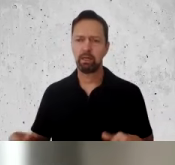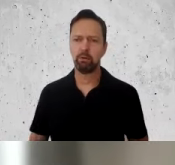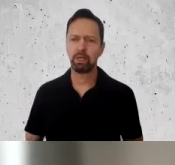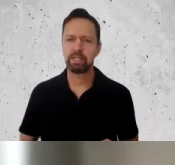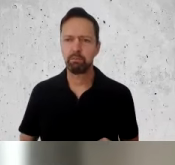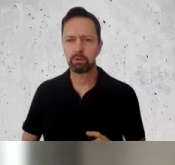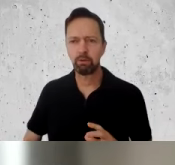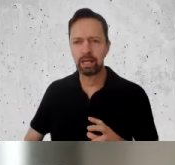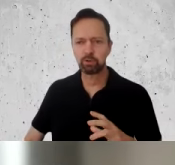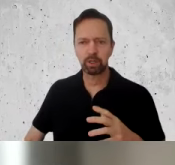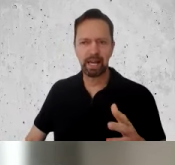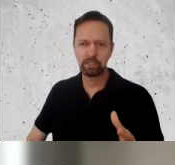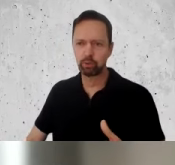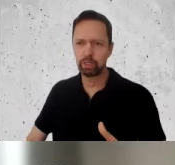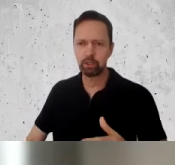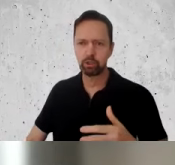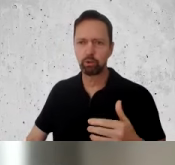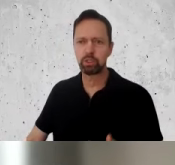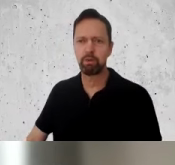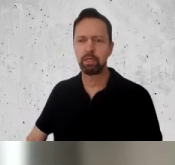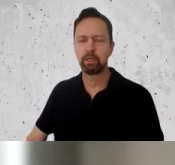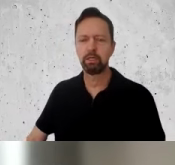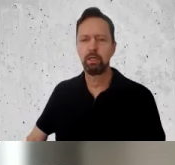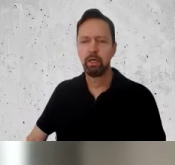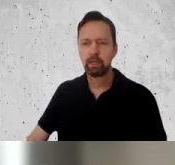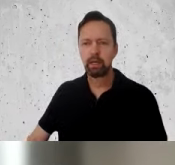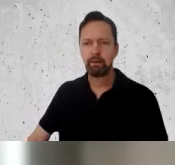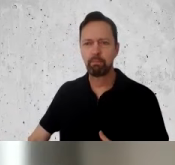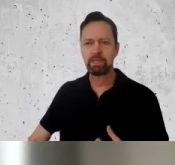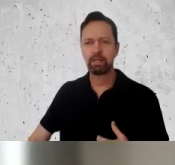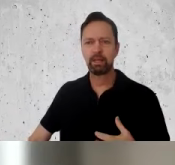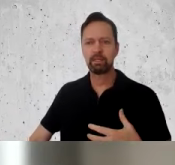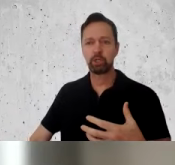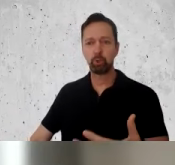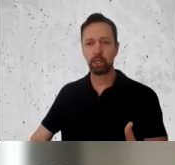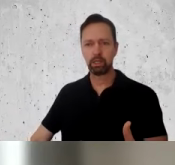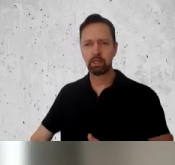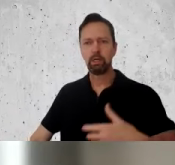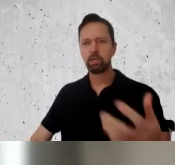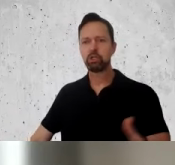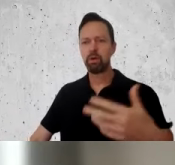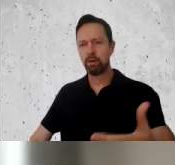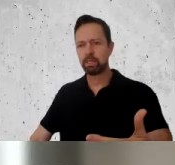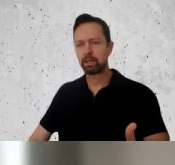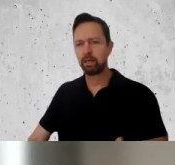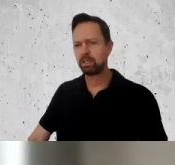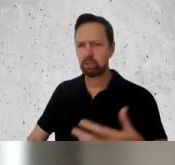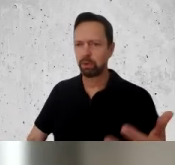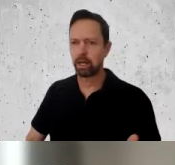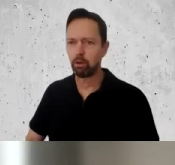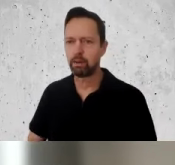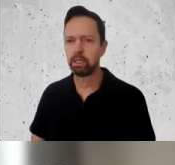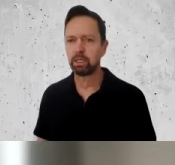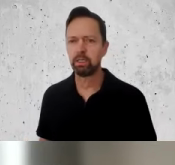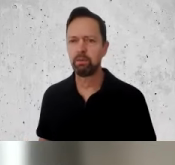complexas. Um exemplo, tem um caso clássico da antitrust americana, que é a bicicleta Schwinn. Schwinn é uma bicicleta,